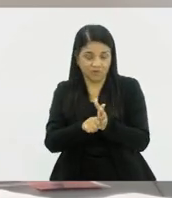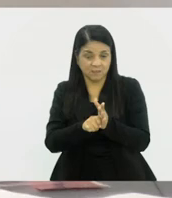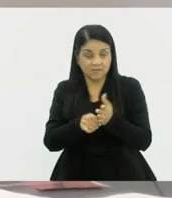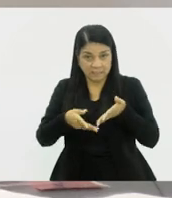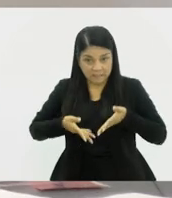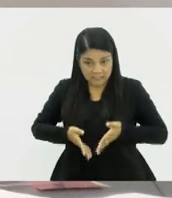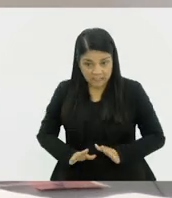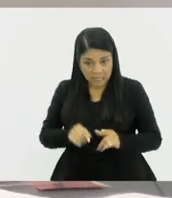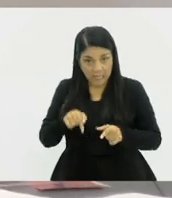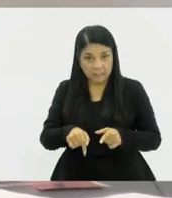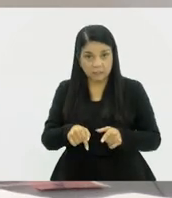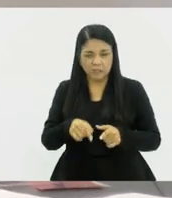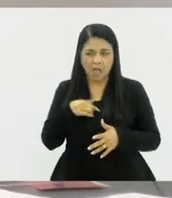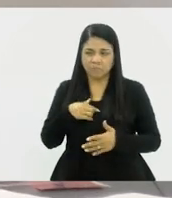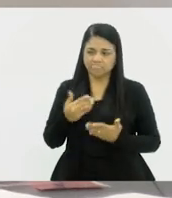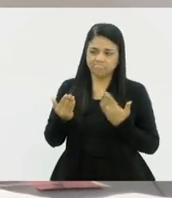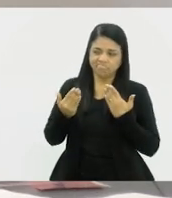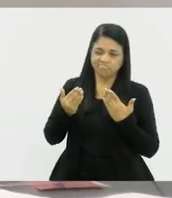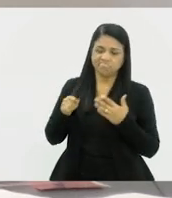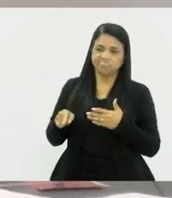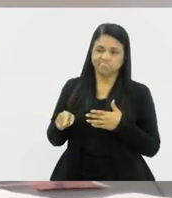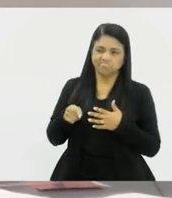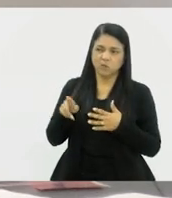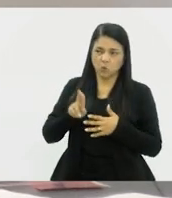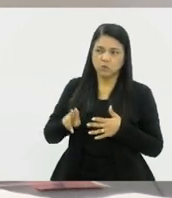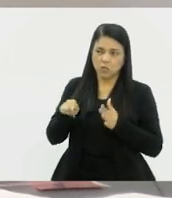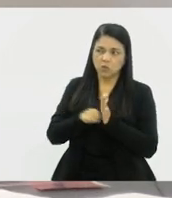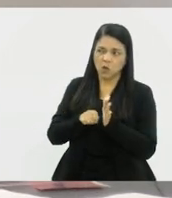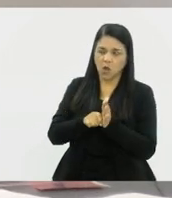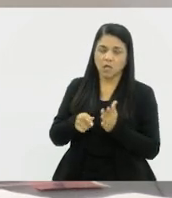pelo próprio Nascimento né